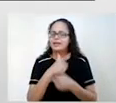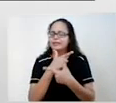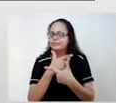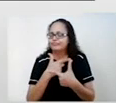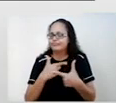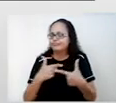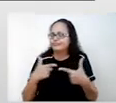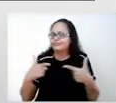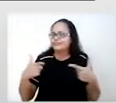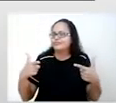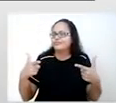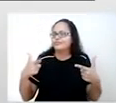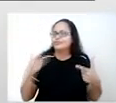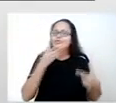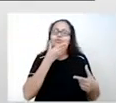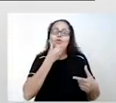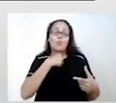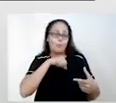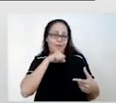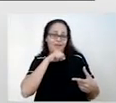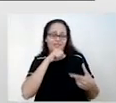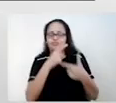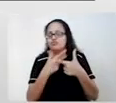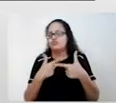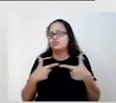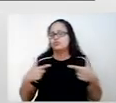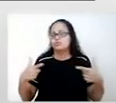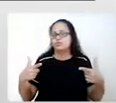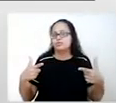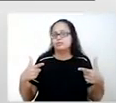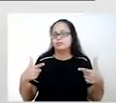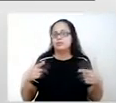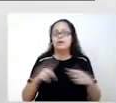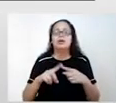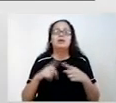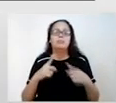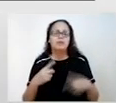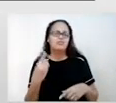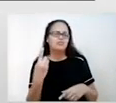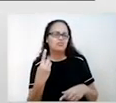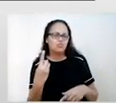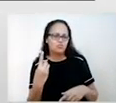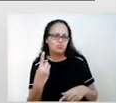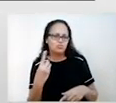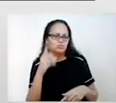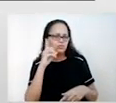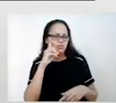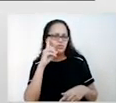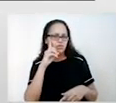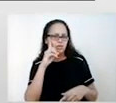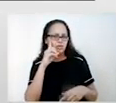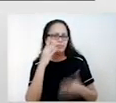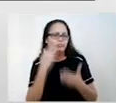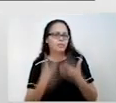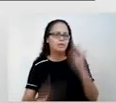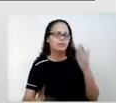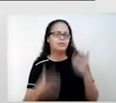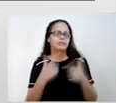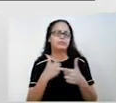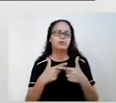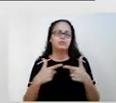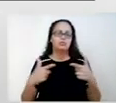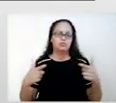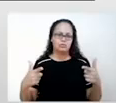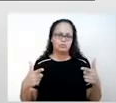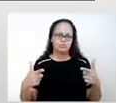sortudo antes. Né? Ele era muito sortudo, mas infelizmente um dia ele perdeu a sorte. A sorte foi embora e aí